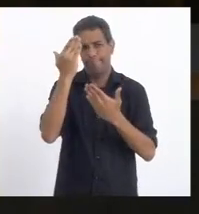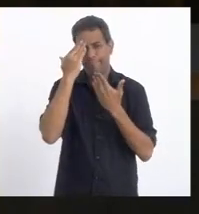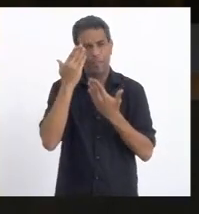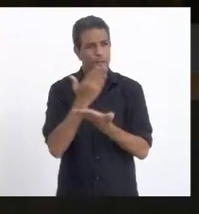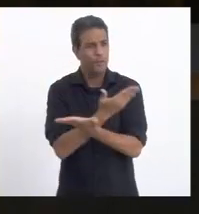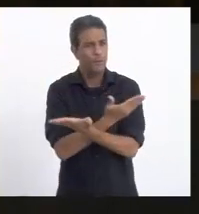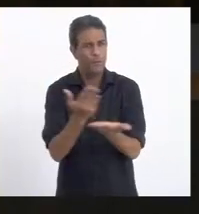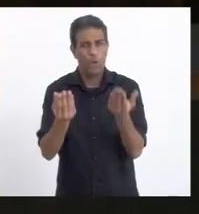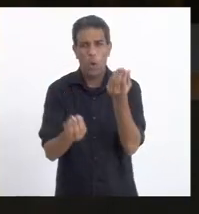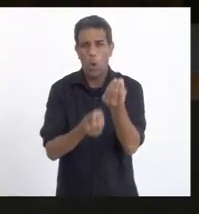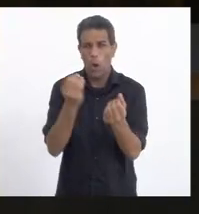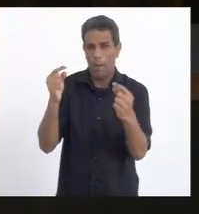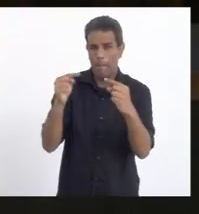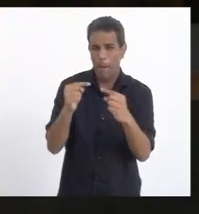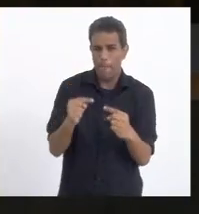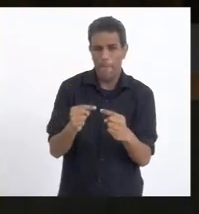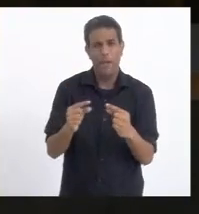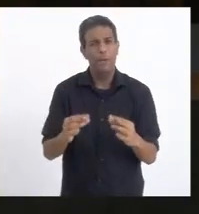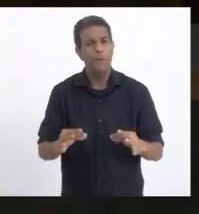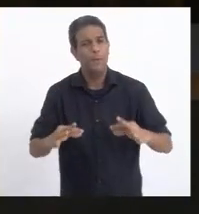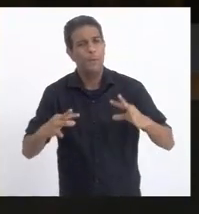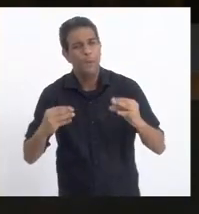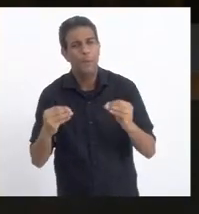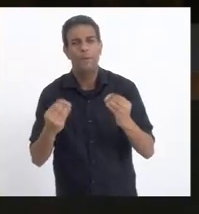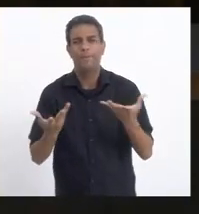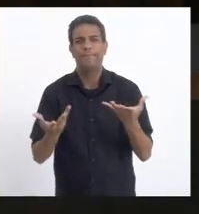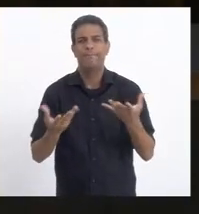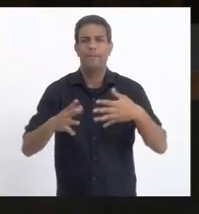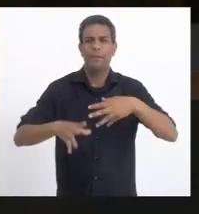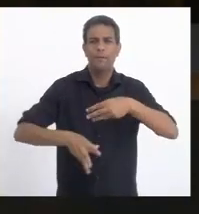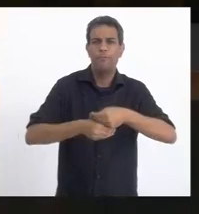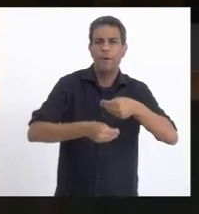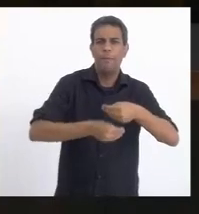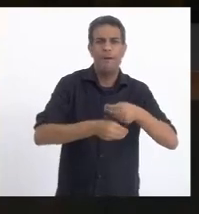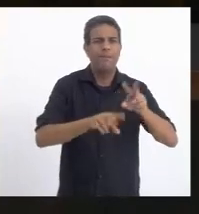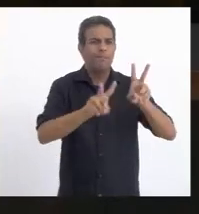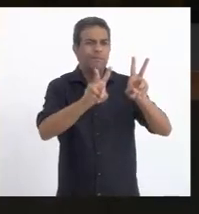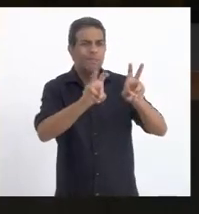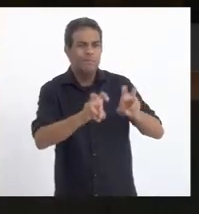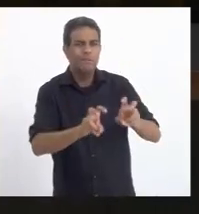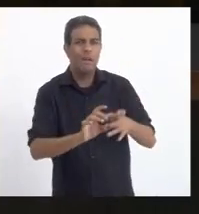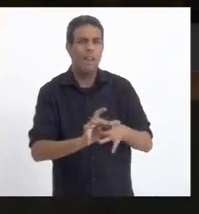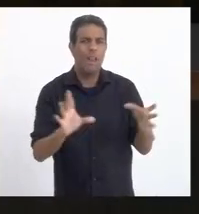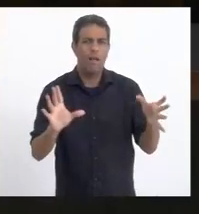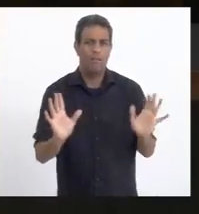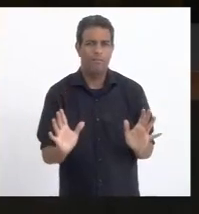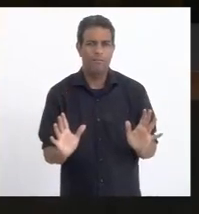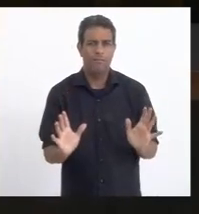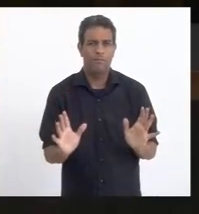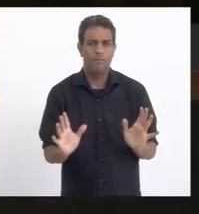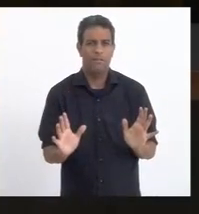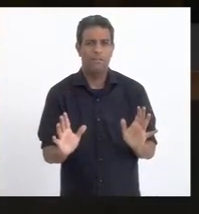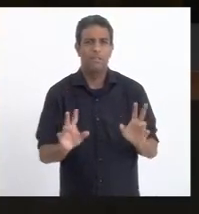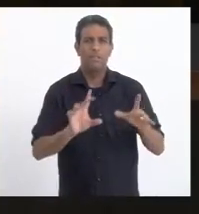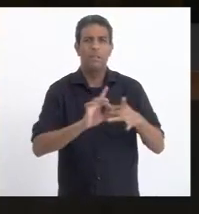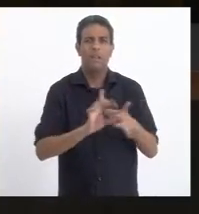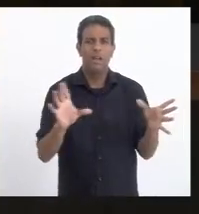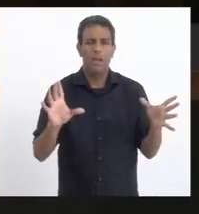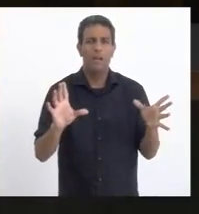não me satisfará qualquer emenda dizendo que autorizará está